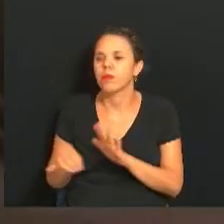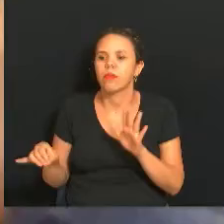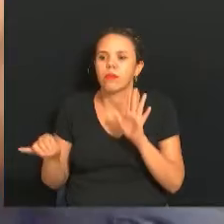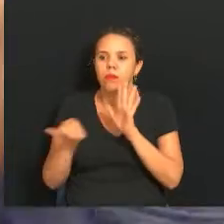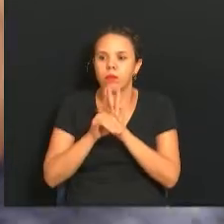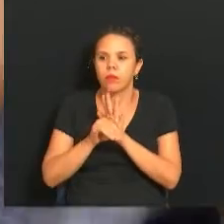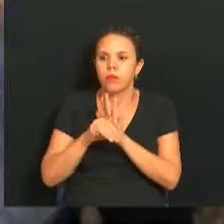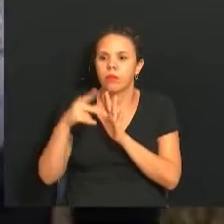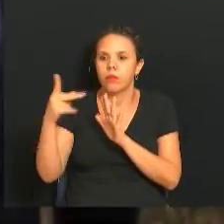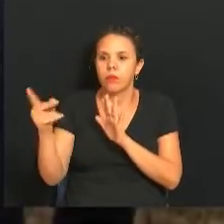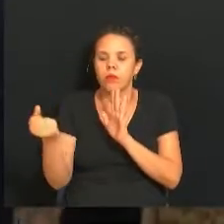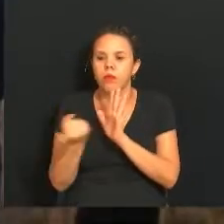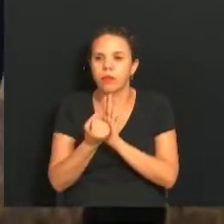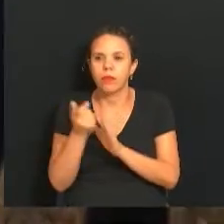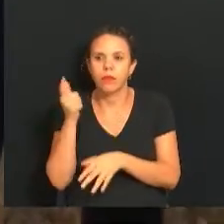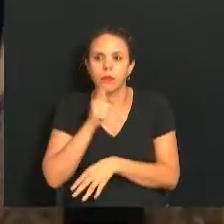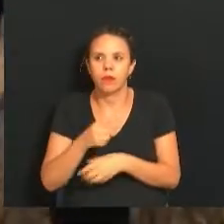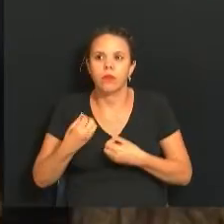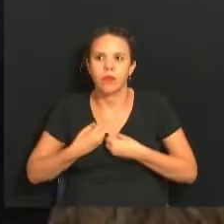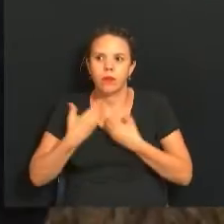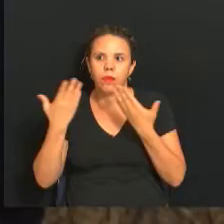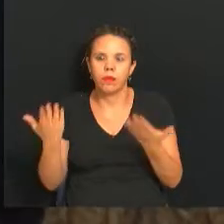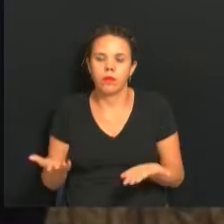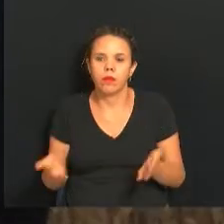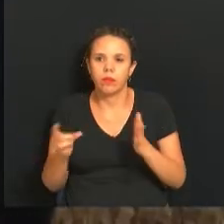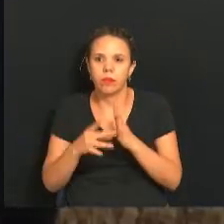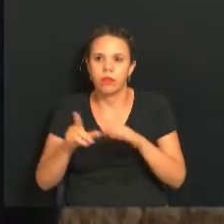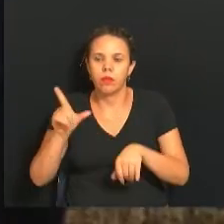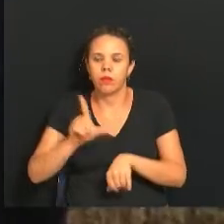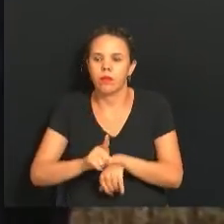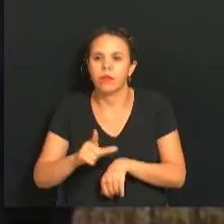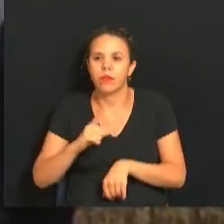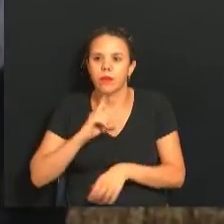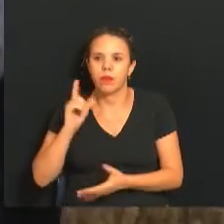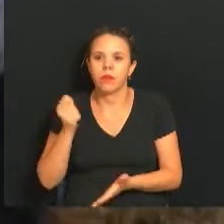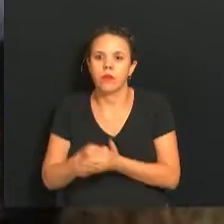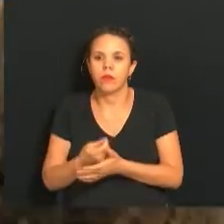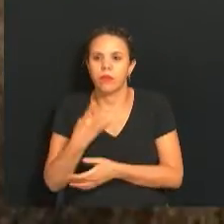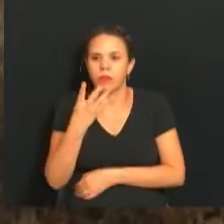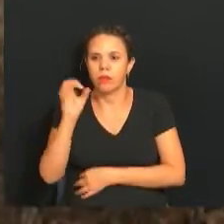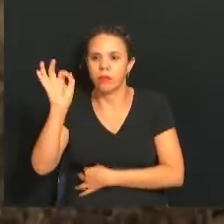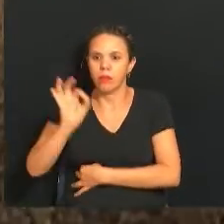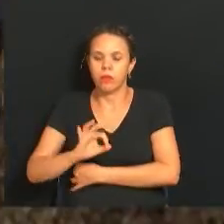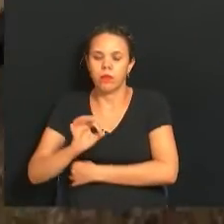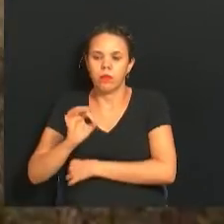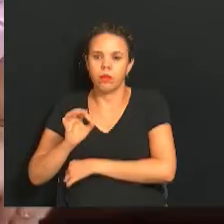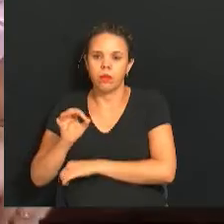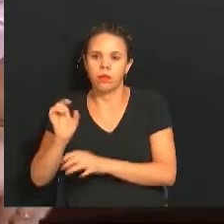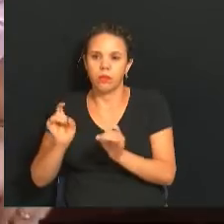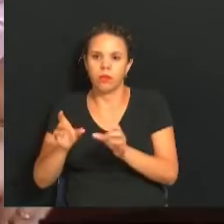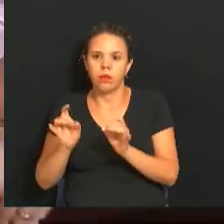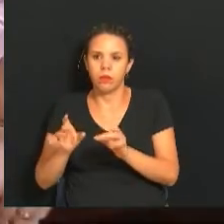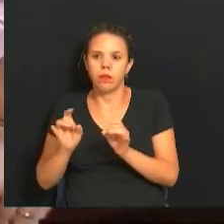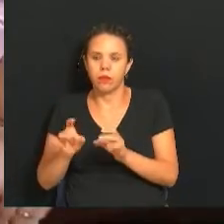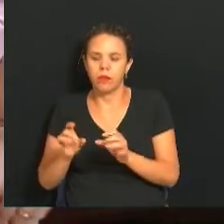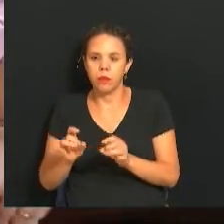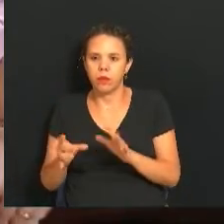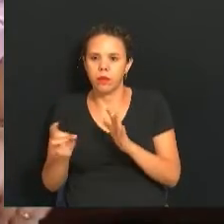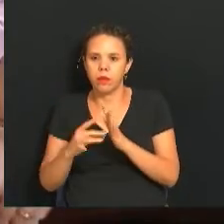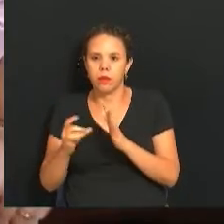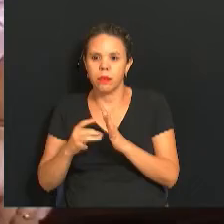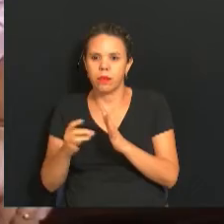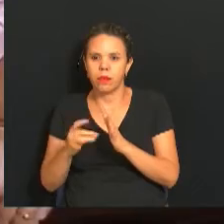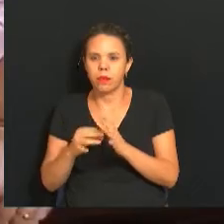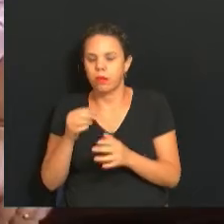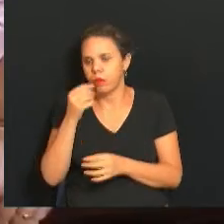da sua marca e conseguir expressar isso na sua vitrine, você tem garantido 40% de vendas seu mês através da vitrine.